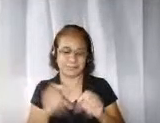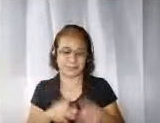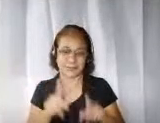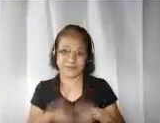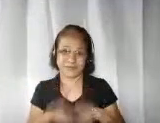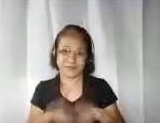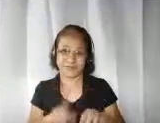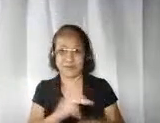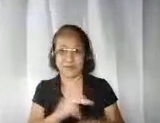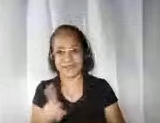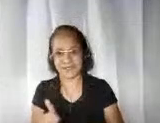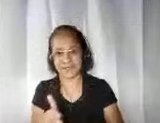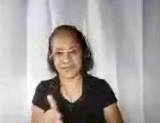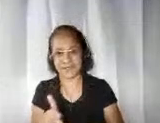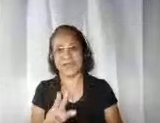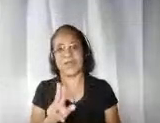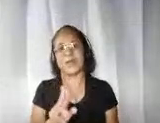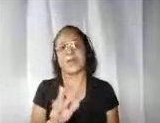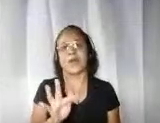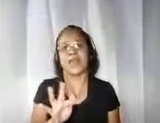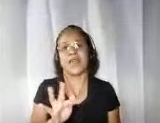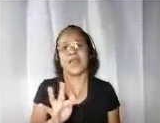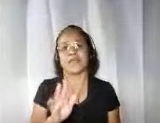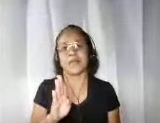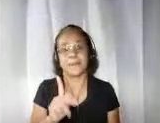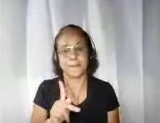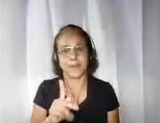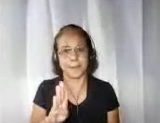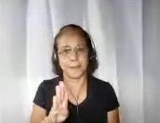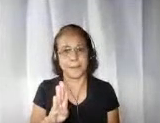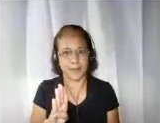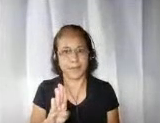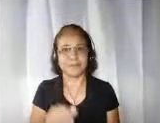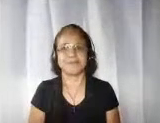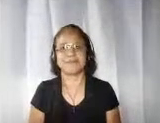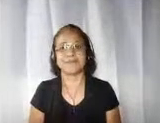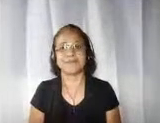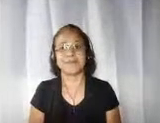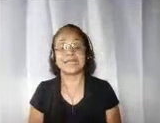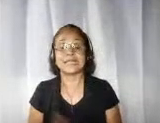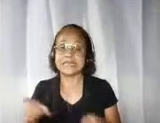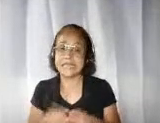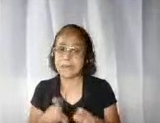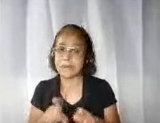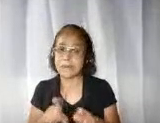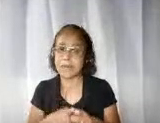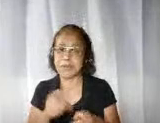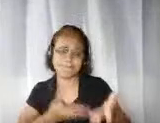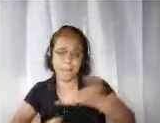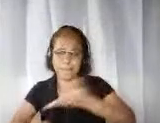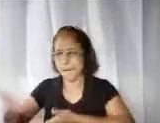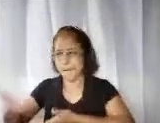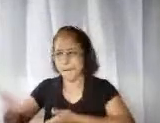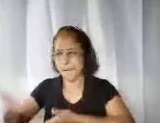Aí, tá, foi passando o tempo, eu também, né, aqui me envolvendo com outras questões, dando aula, trabalhando muito, mas pensando, não, eu quero,